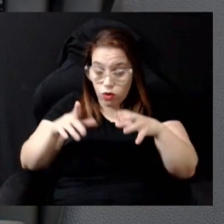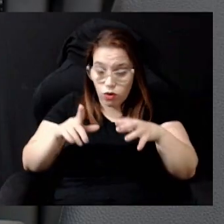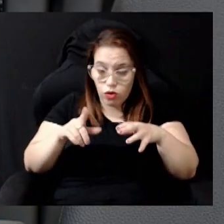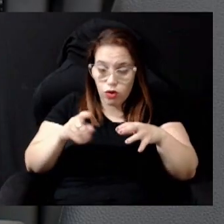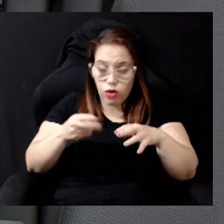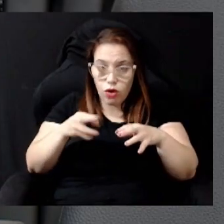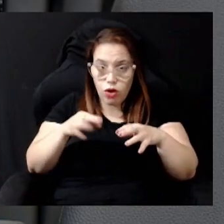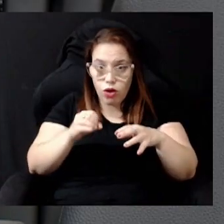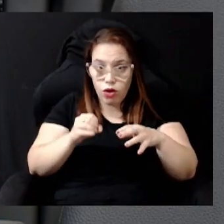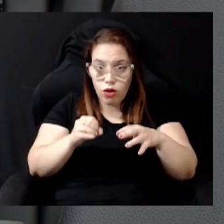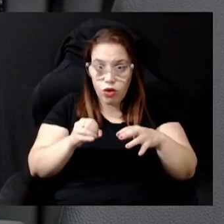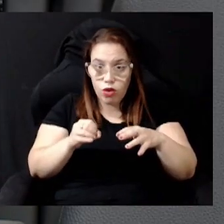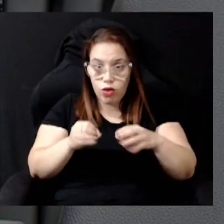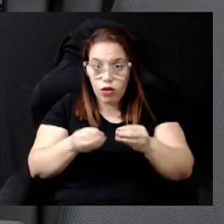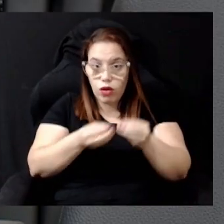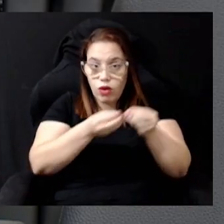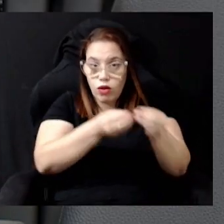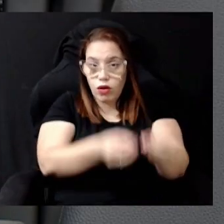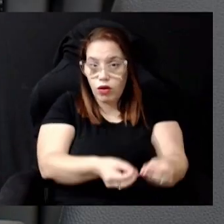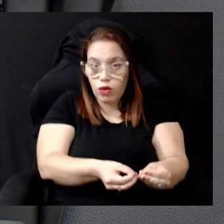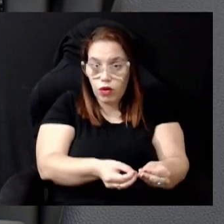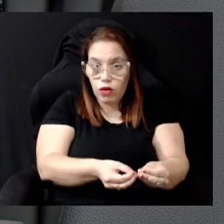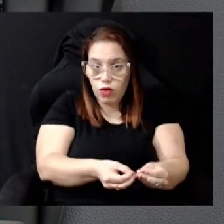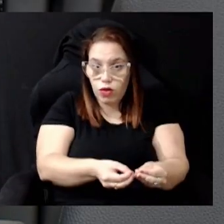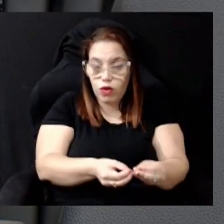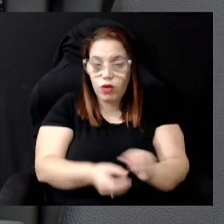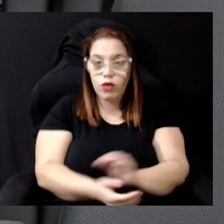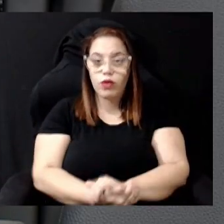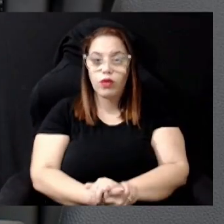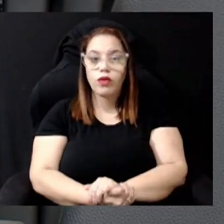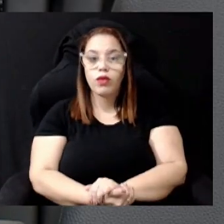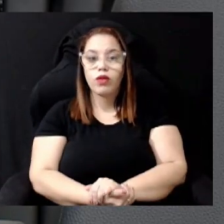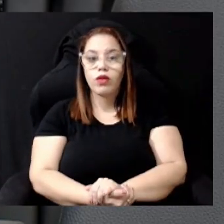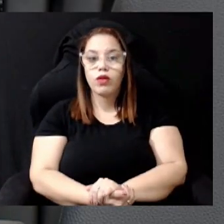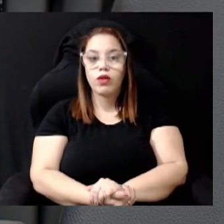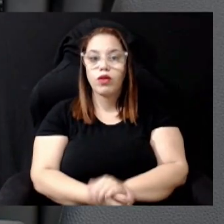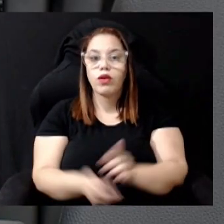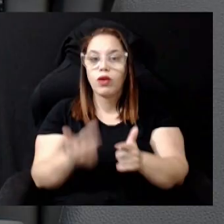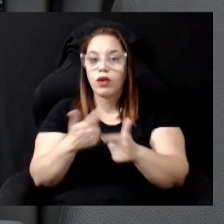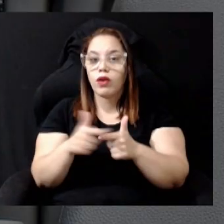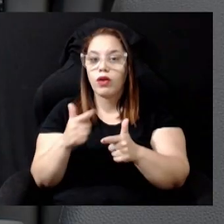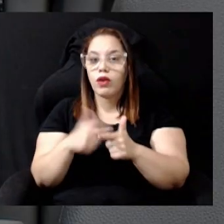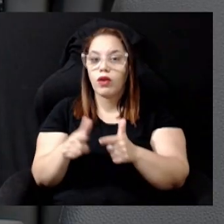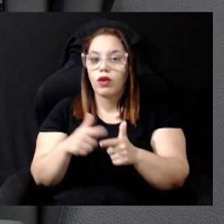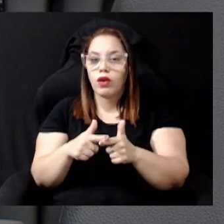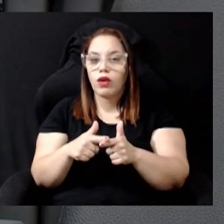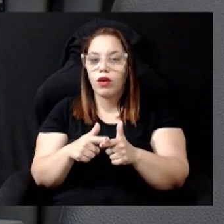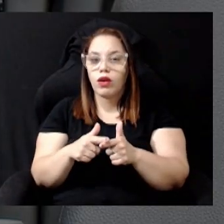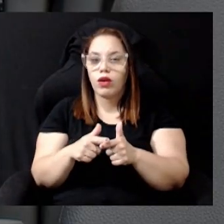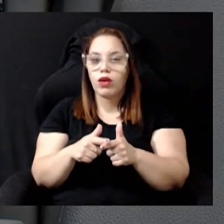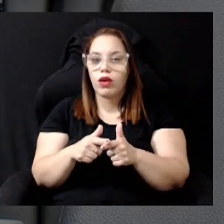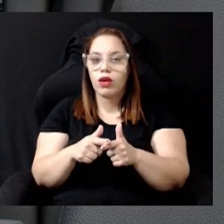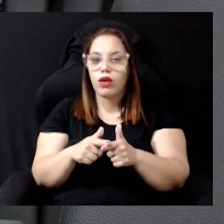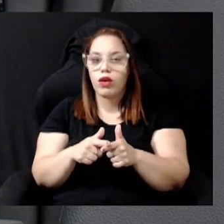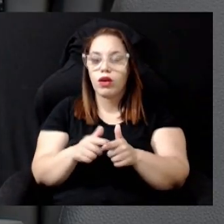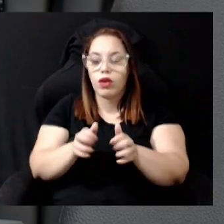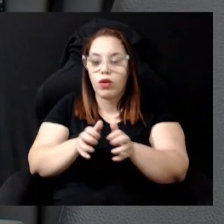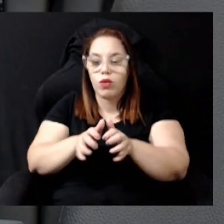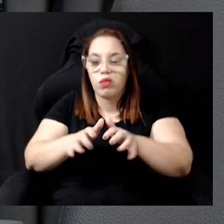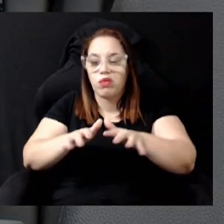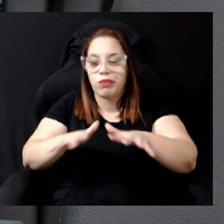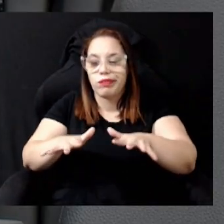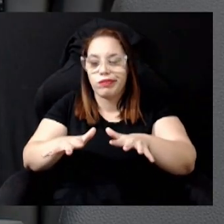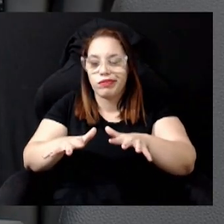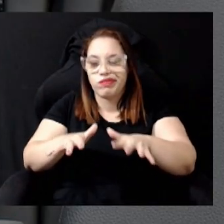Ontem, inclusive, passei lá com a chuva forte que houve e não teve problema. Acumula um pouco a água, mas ela tem um escoamento e vai embora sem